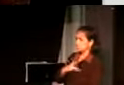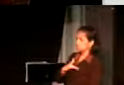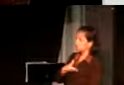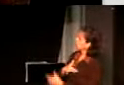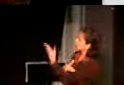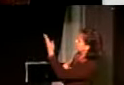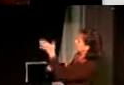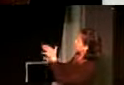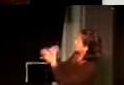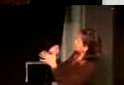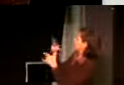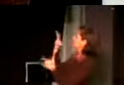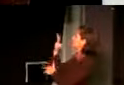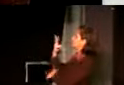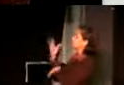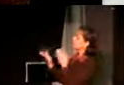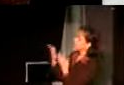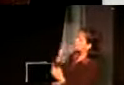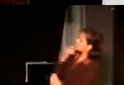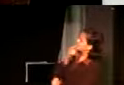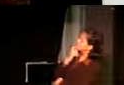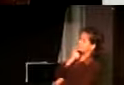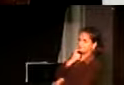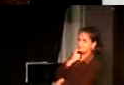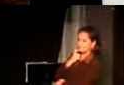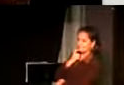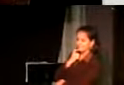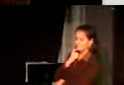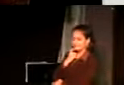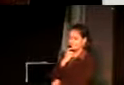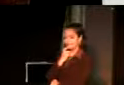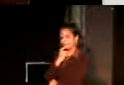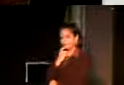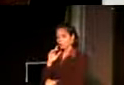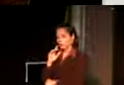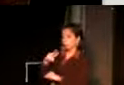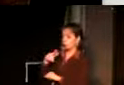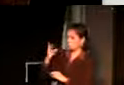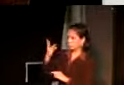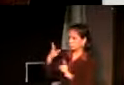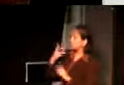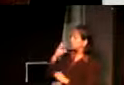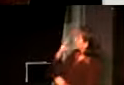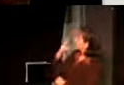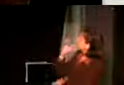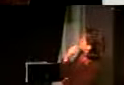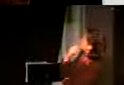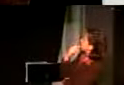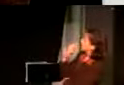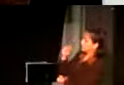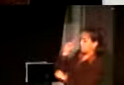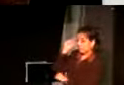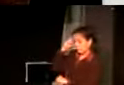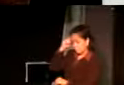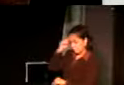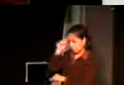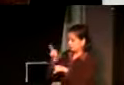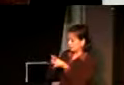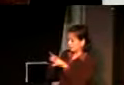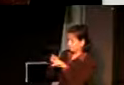Misericórdia o primeiro ou o segundo E se eu acrescentar um terceiro membro dessa mesma etnia